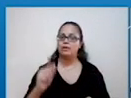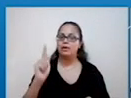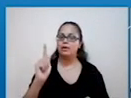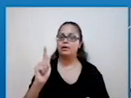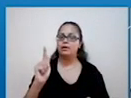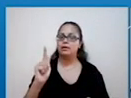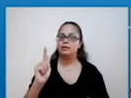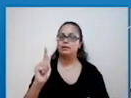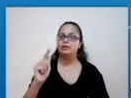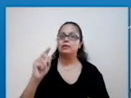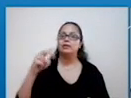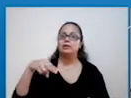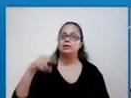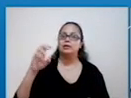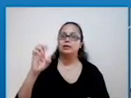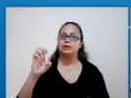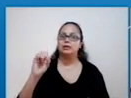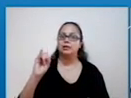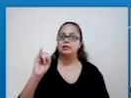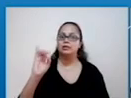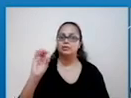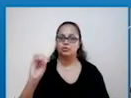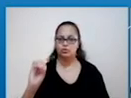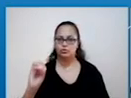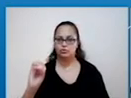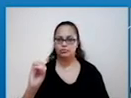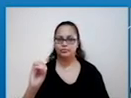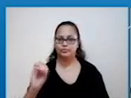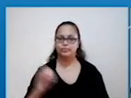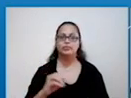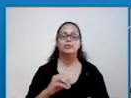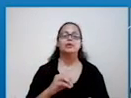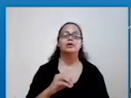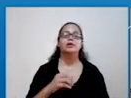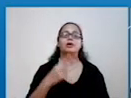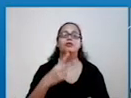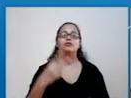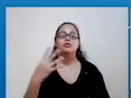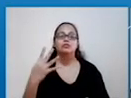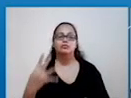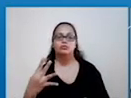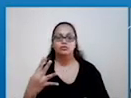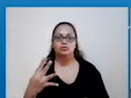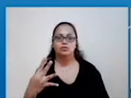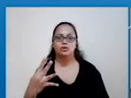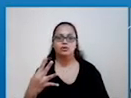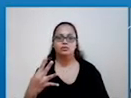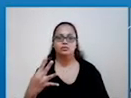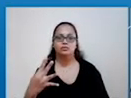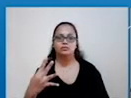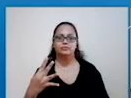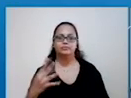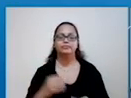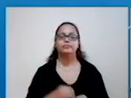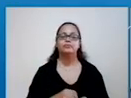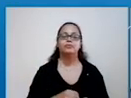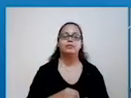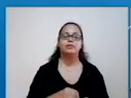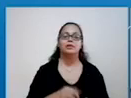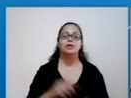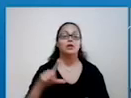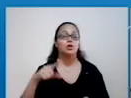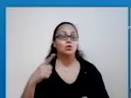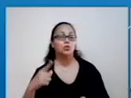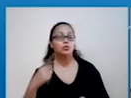Então, o magnésio tem número de massa 24 e o sódio número de massa 23, que é diferente. Seus números